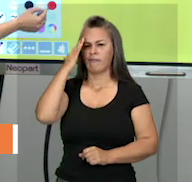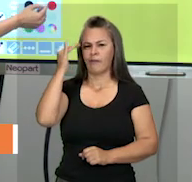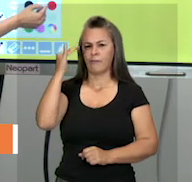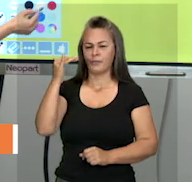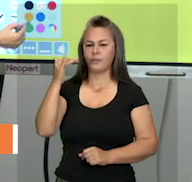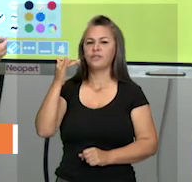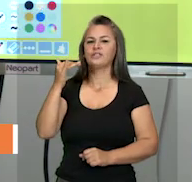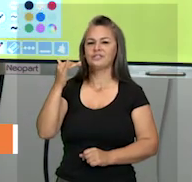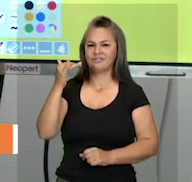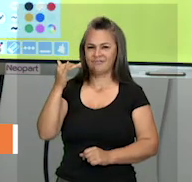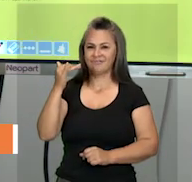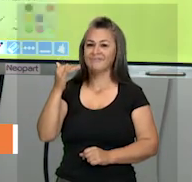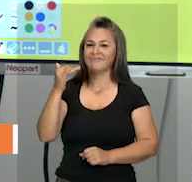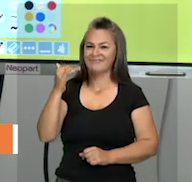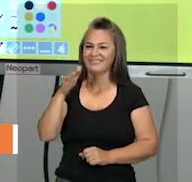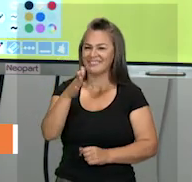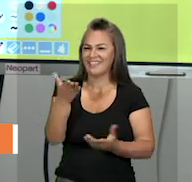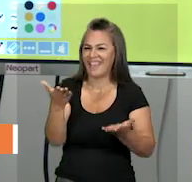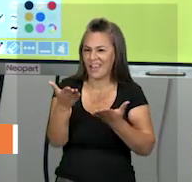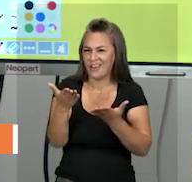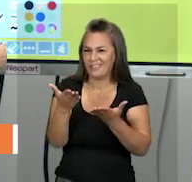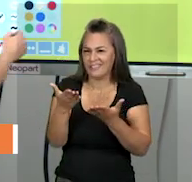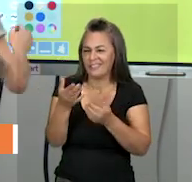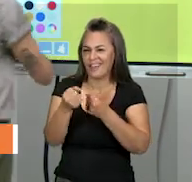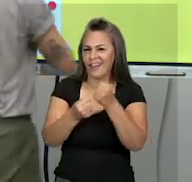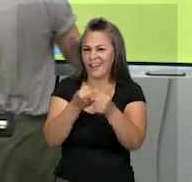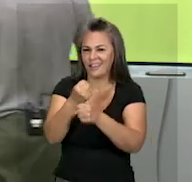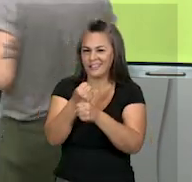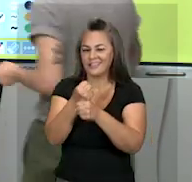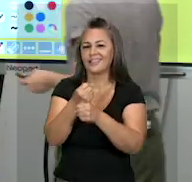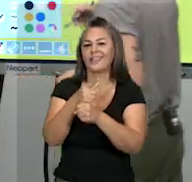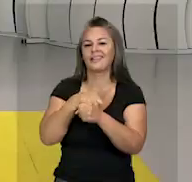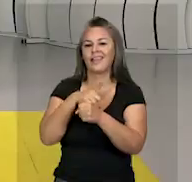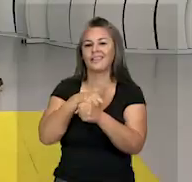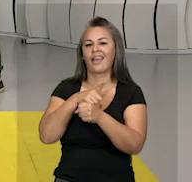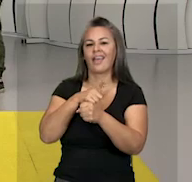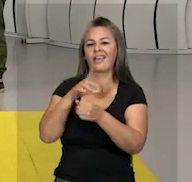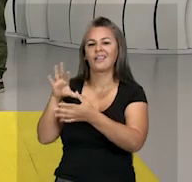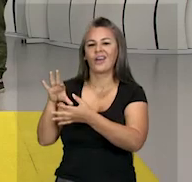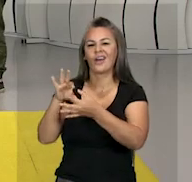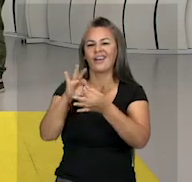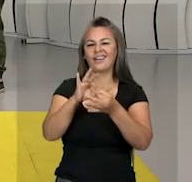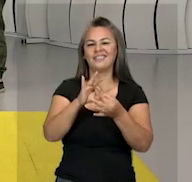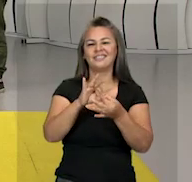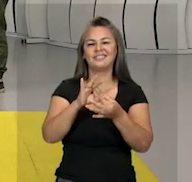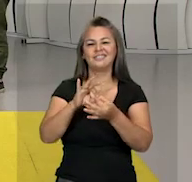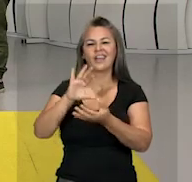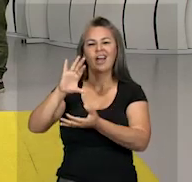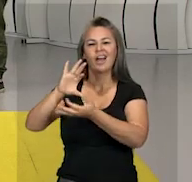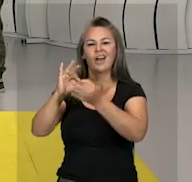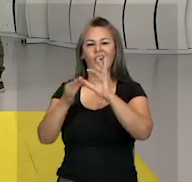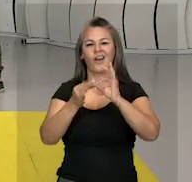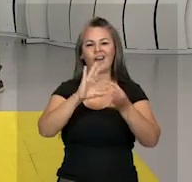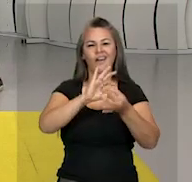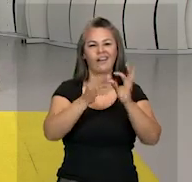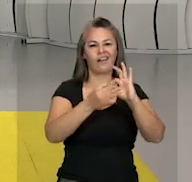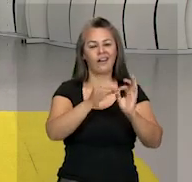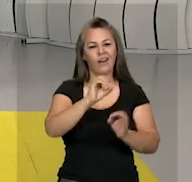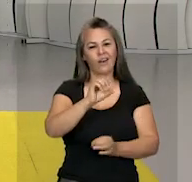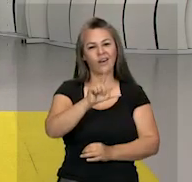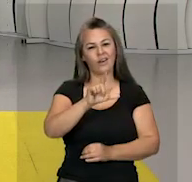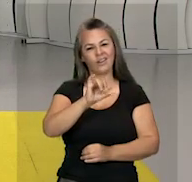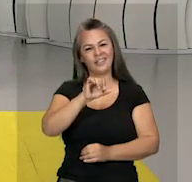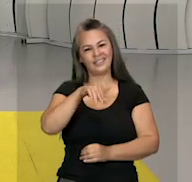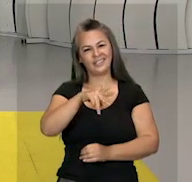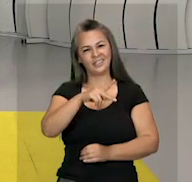2021 acontecem as Olimpíadas no Japão, então ele está sendo mais falado ainda nesse ano. Tem dois